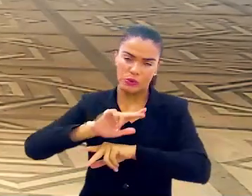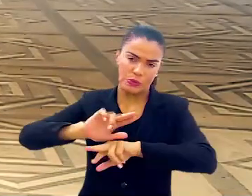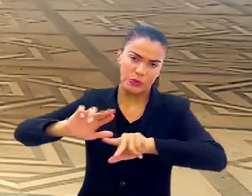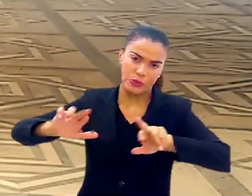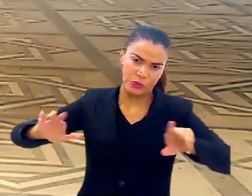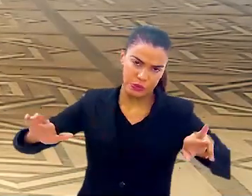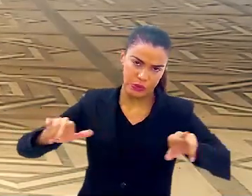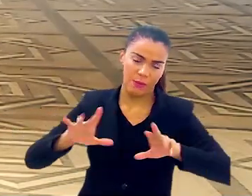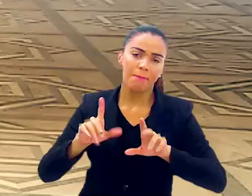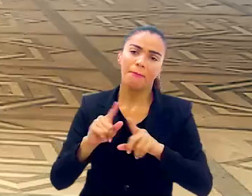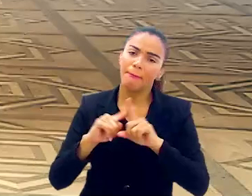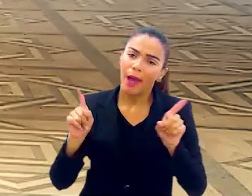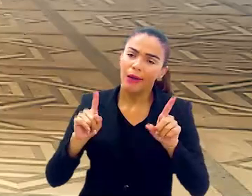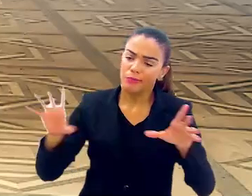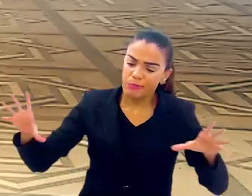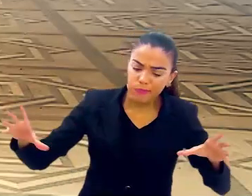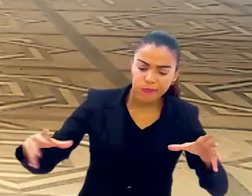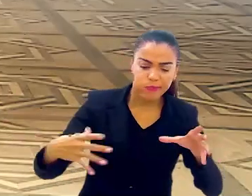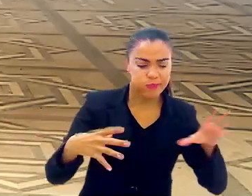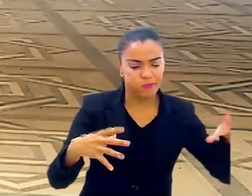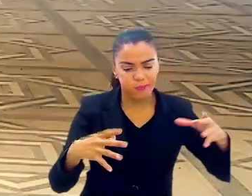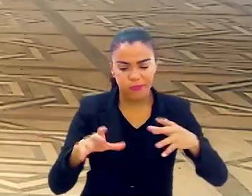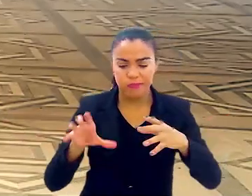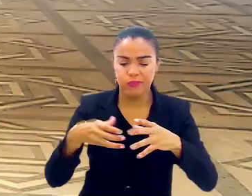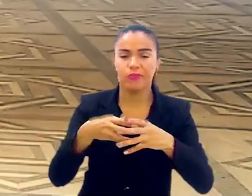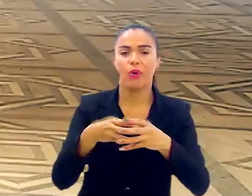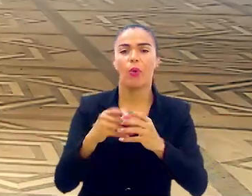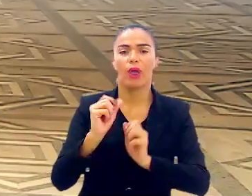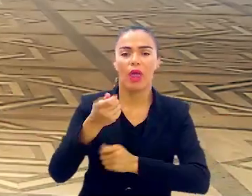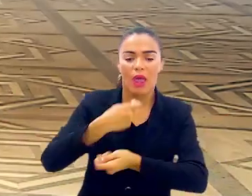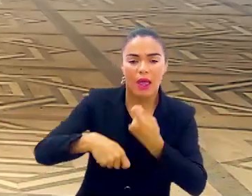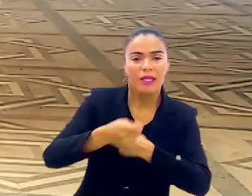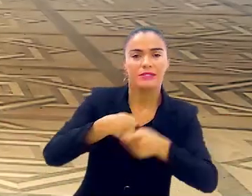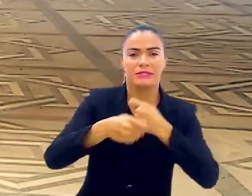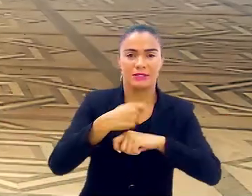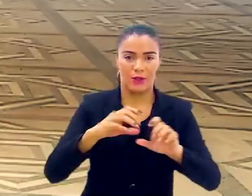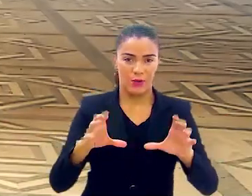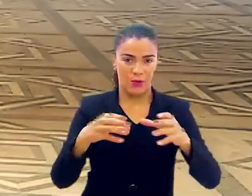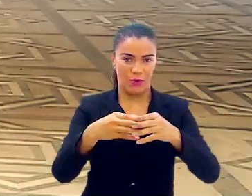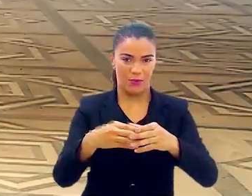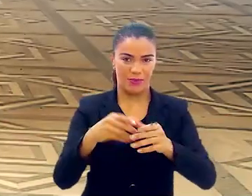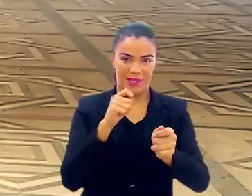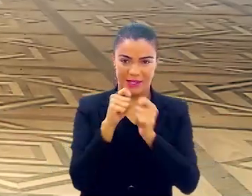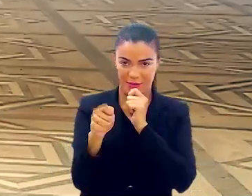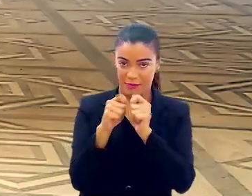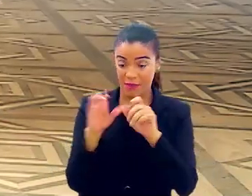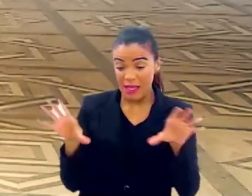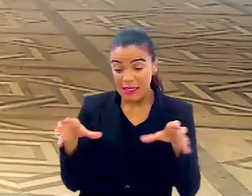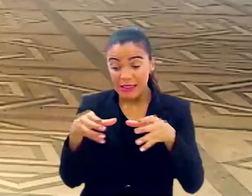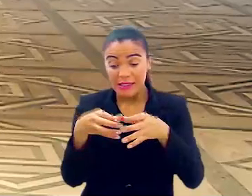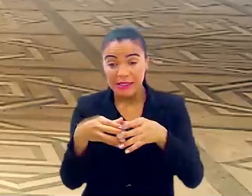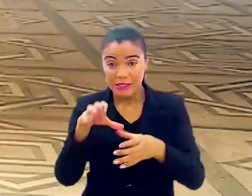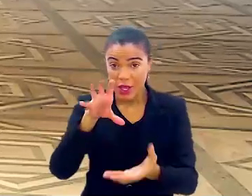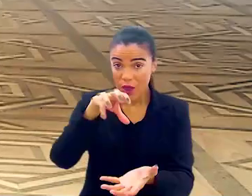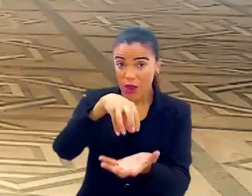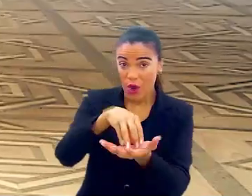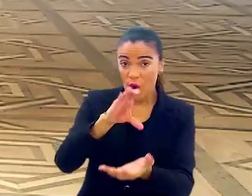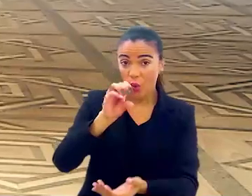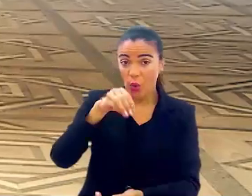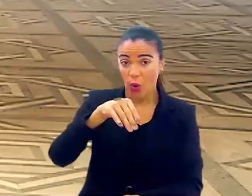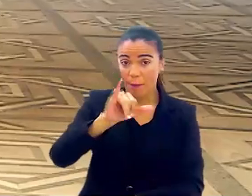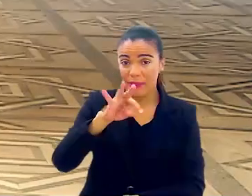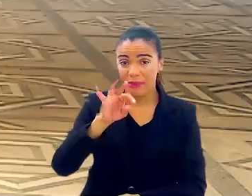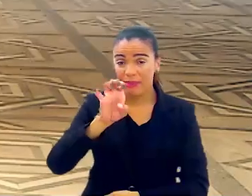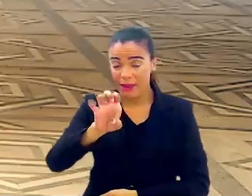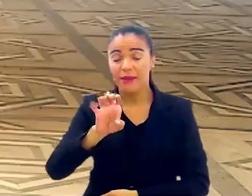formavam um grupo para administrar o Comitê de Imprensa. Esse Comitê de Imprensa